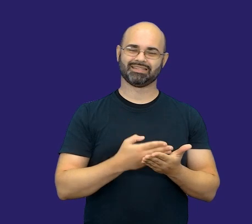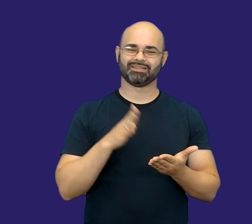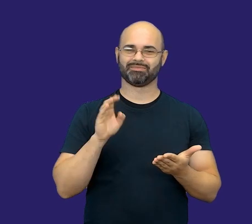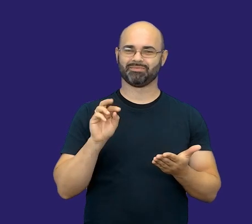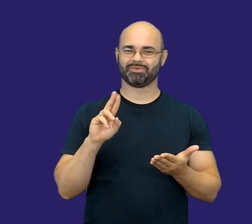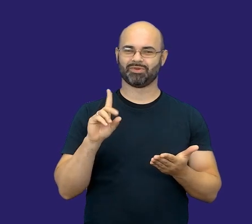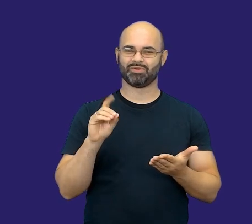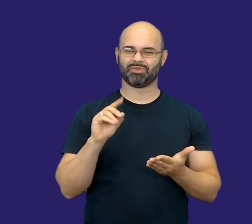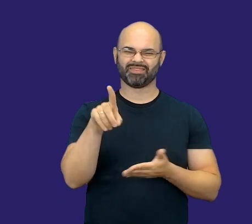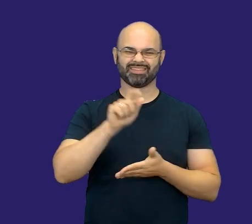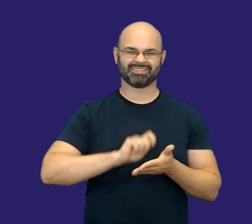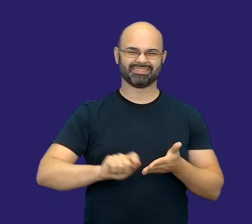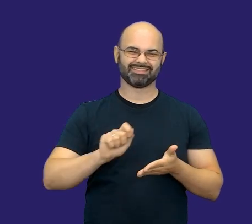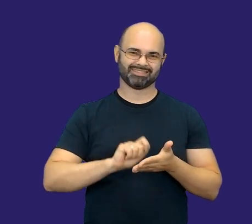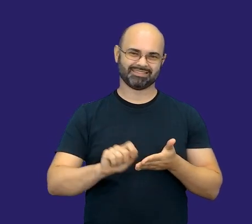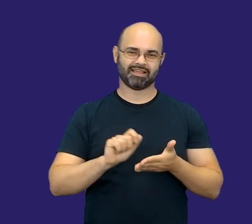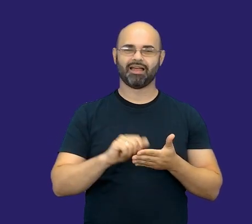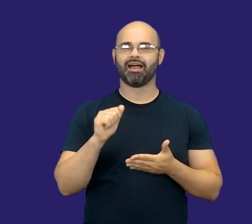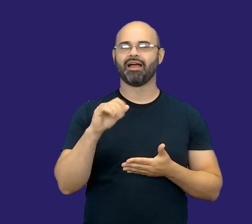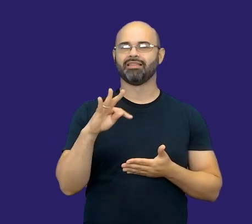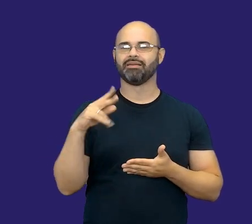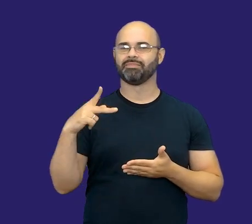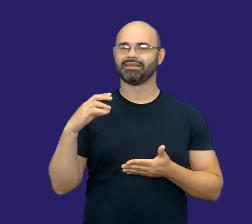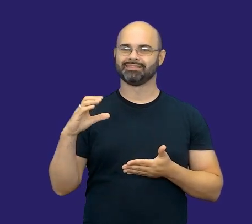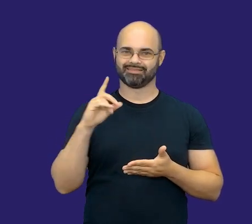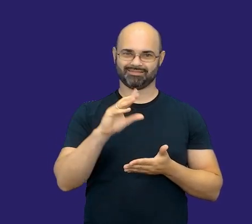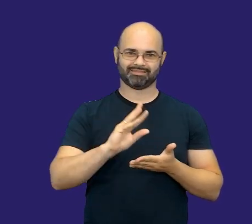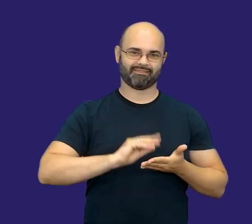seus registros nas ATPCs, que tomem